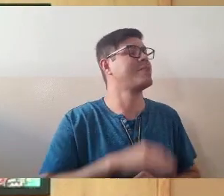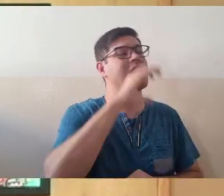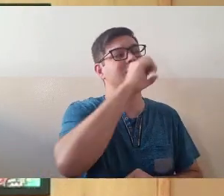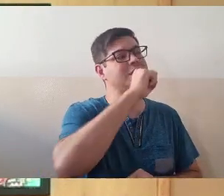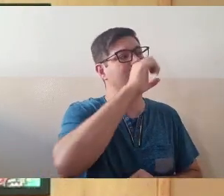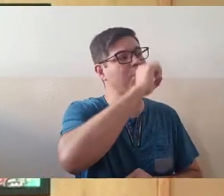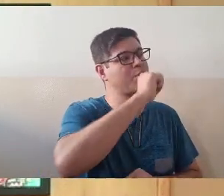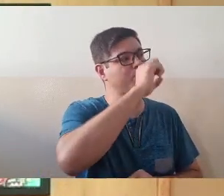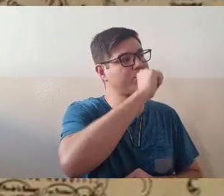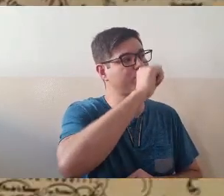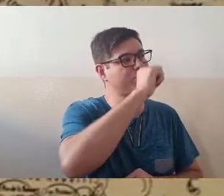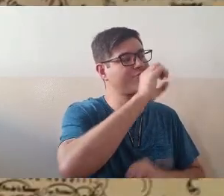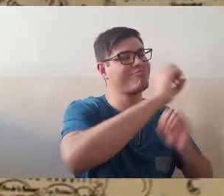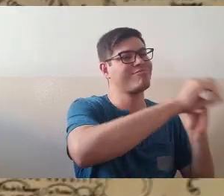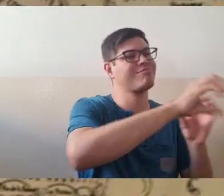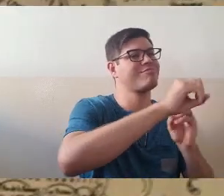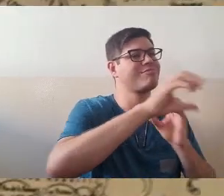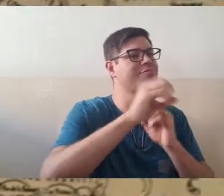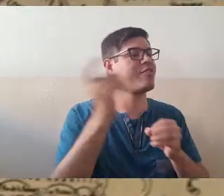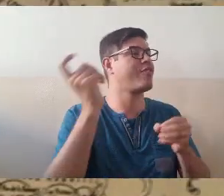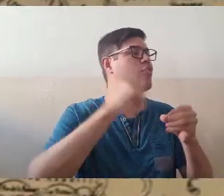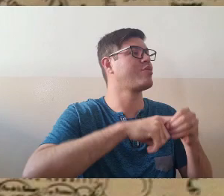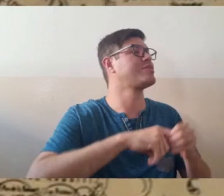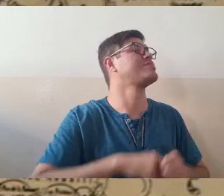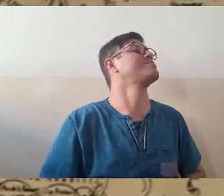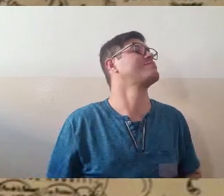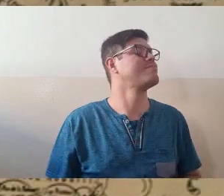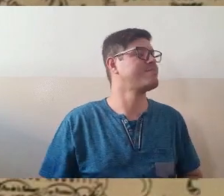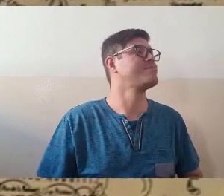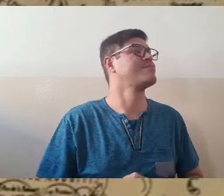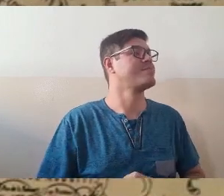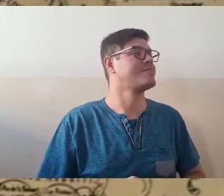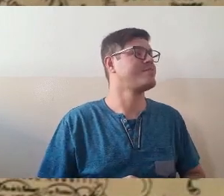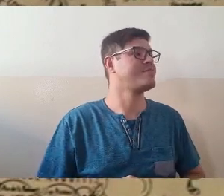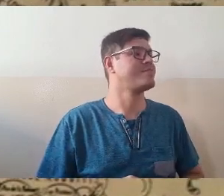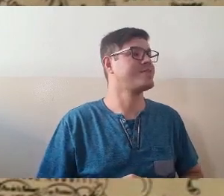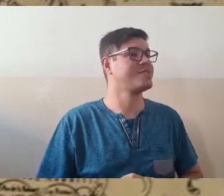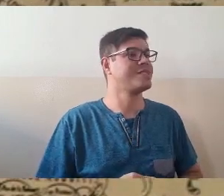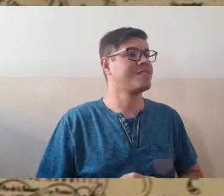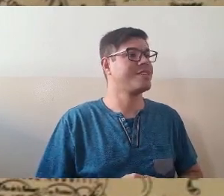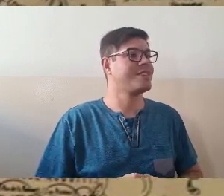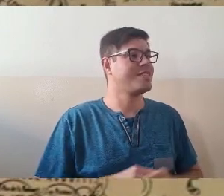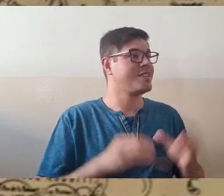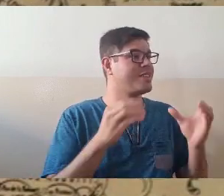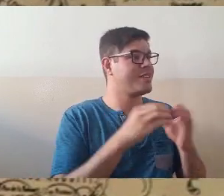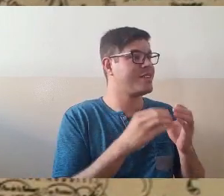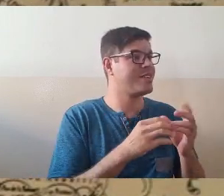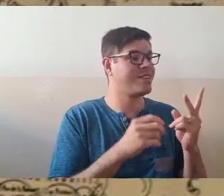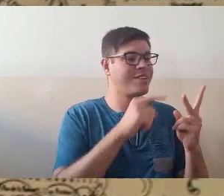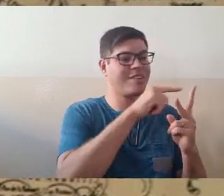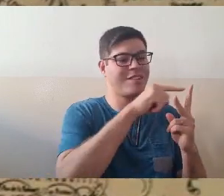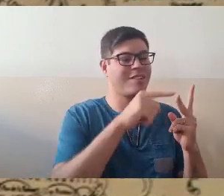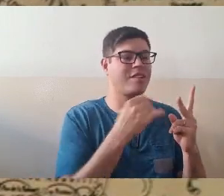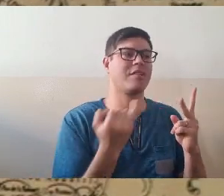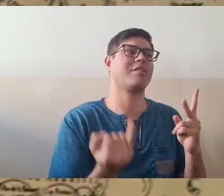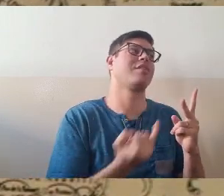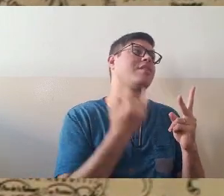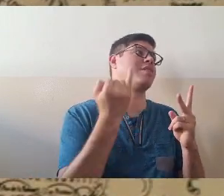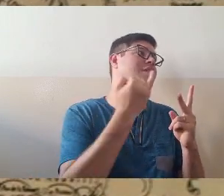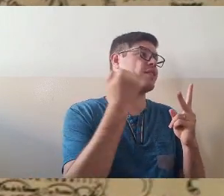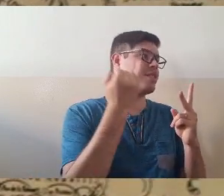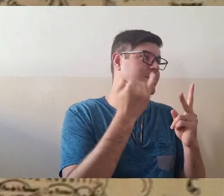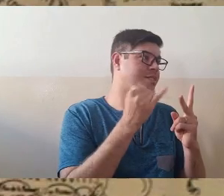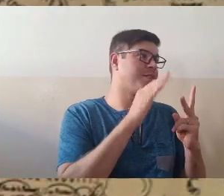Isso é importante. Então, veja, um pacote volta a banda para o seu lugar de origem, de fato e de direito, mas ela